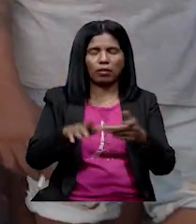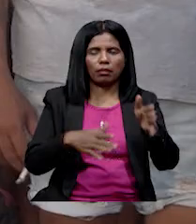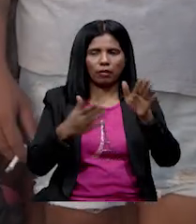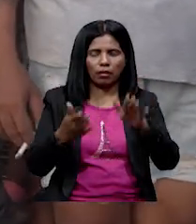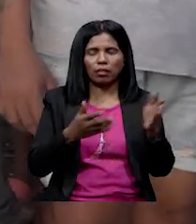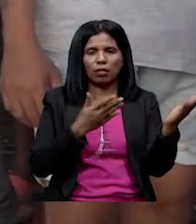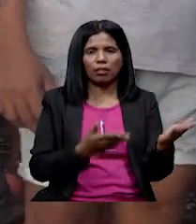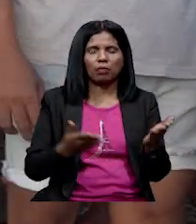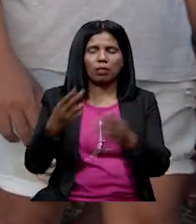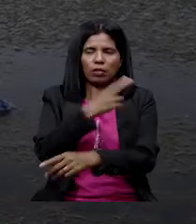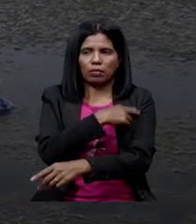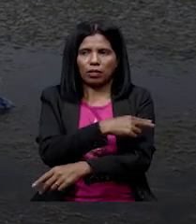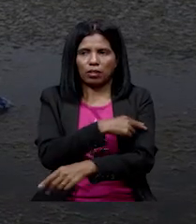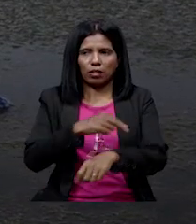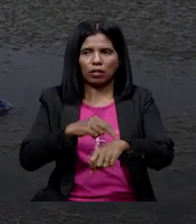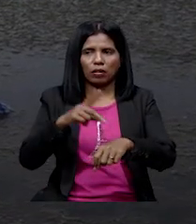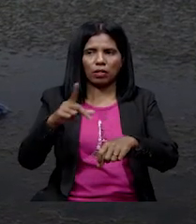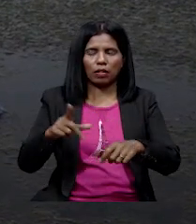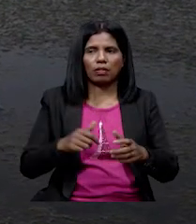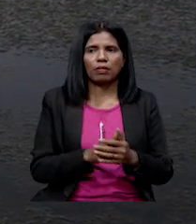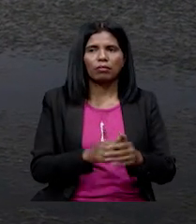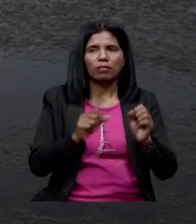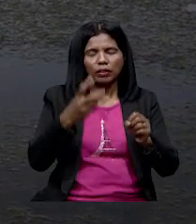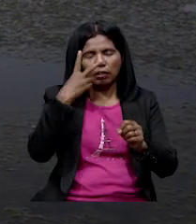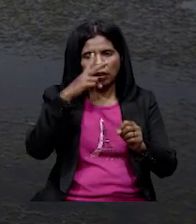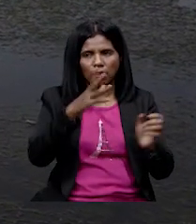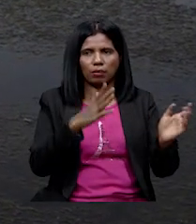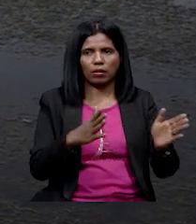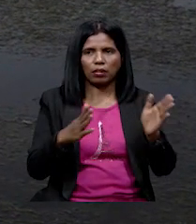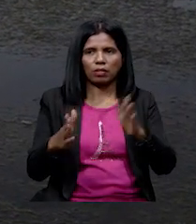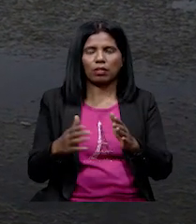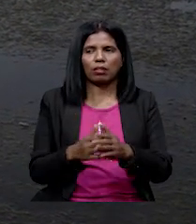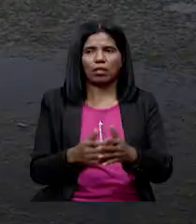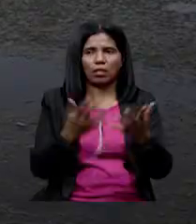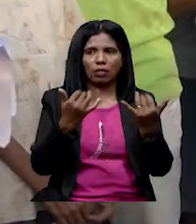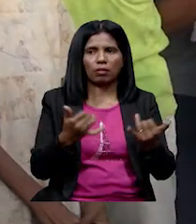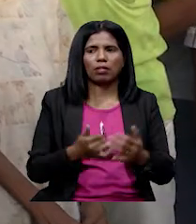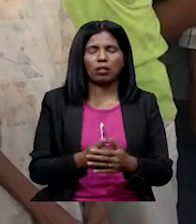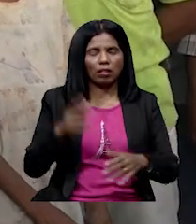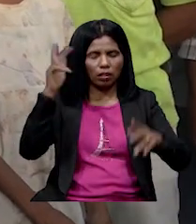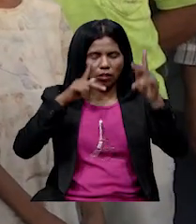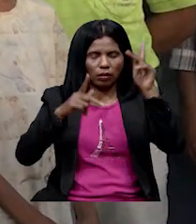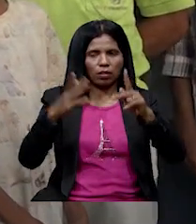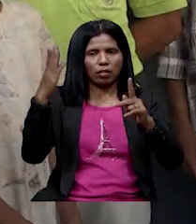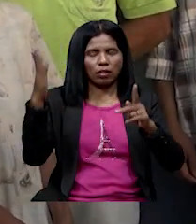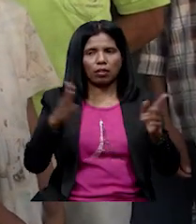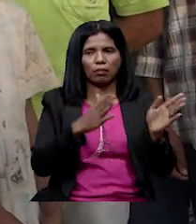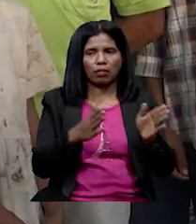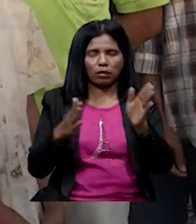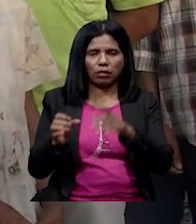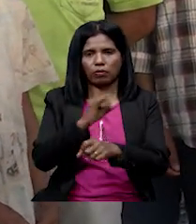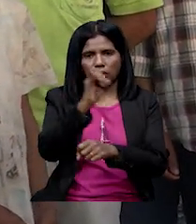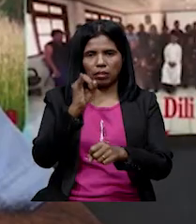lori ona ba Hospital Nacional Guido Valadares, ho de hala proceso autópsia no dadaung ne, caso ne, ia fase proceso